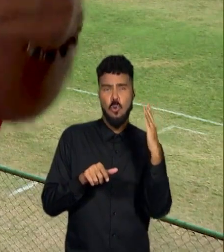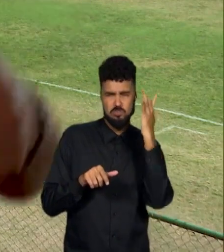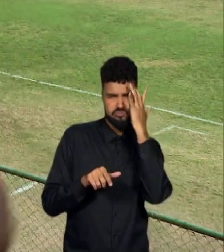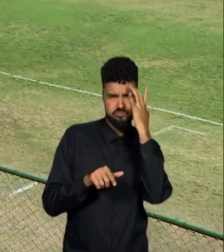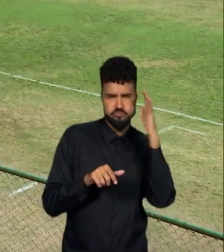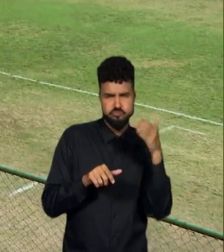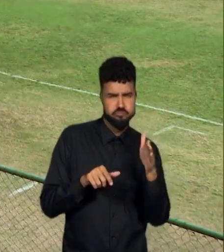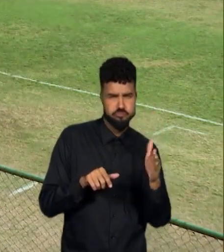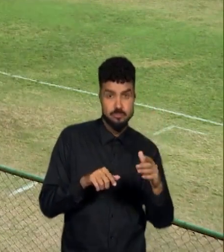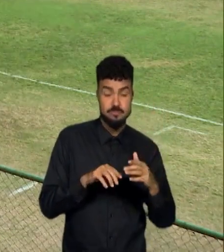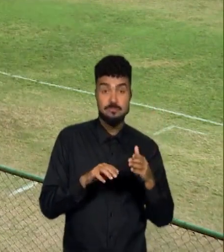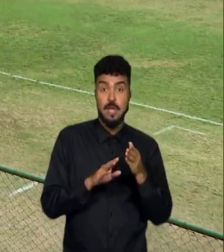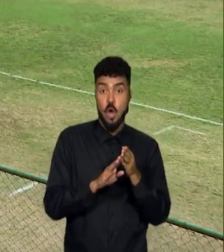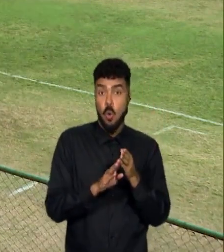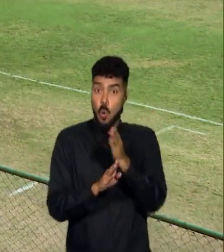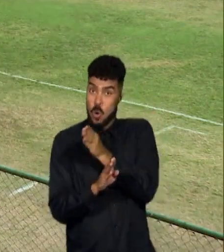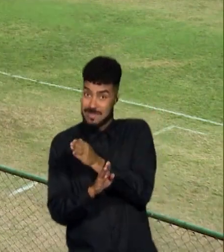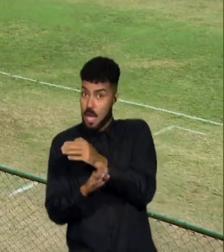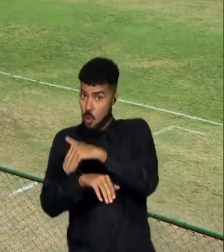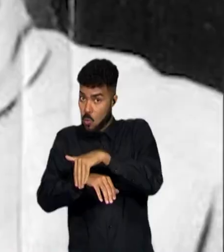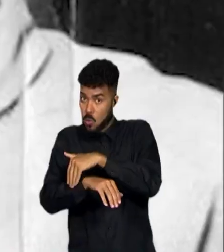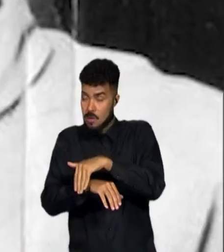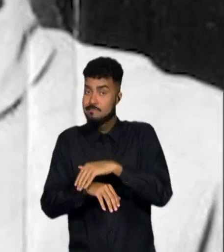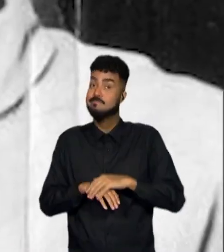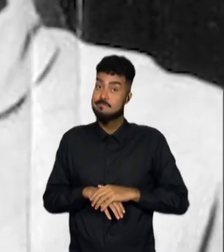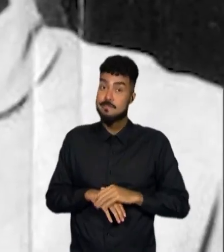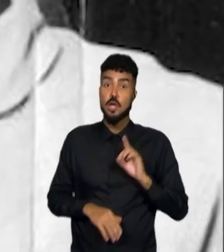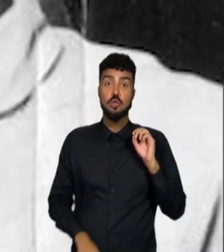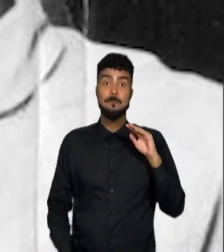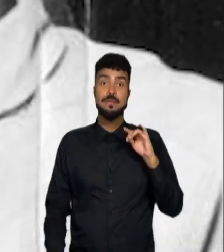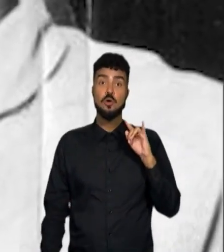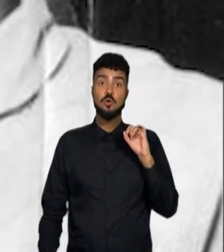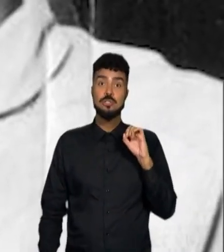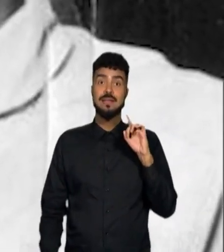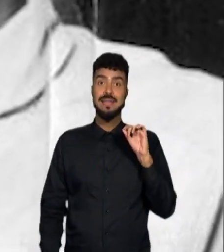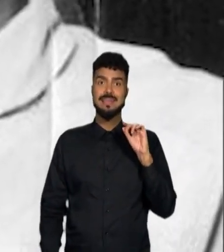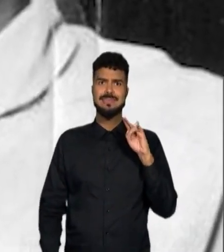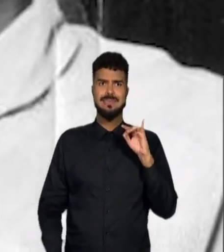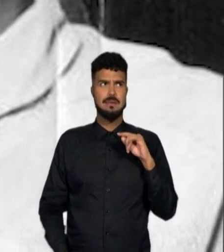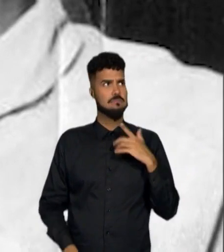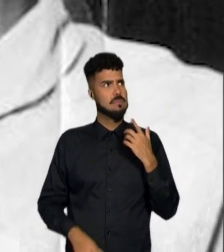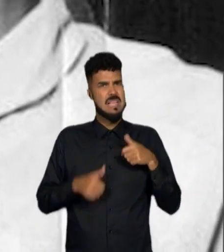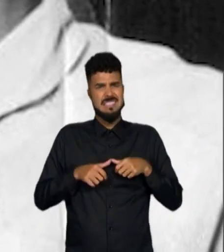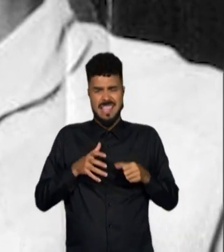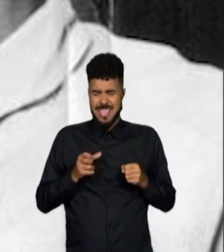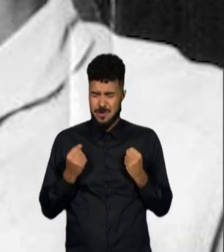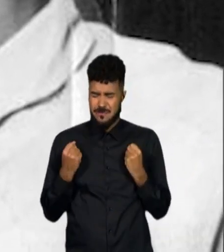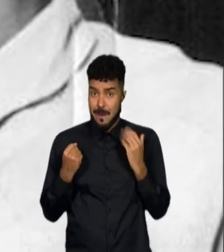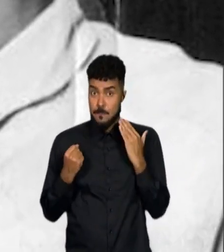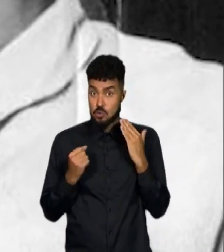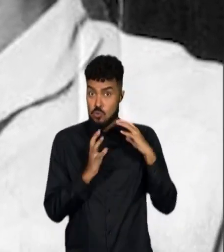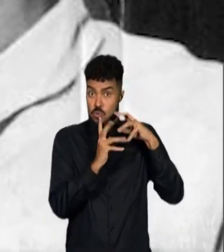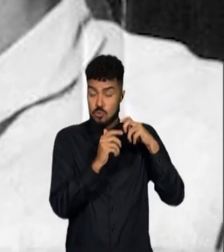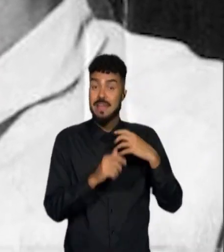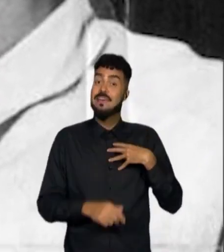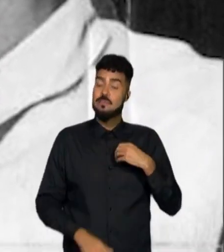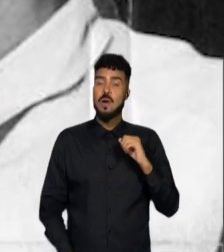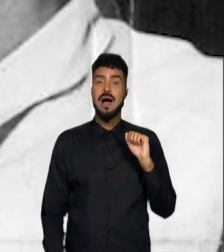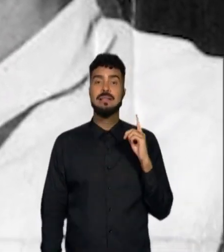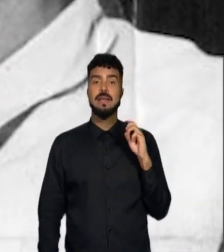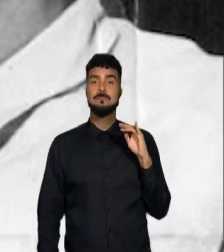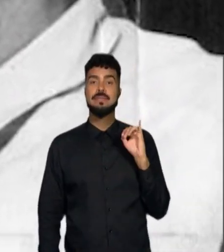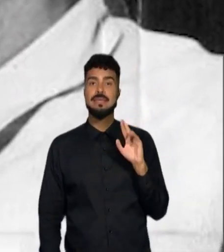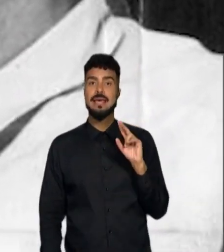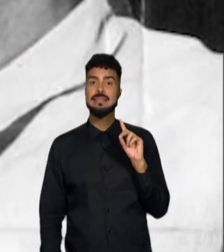trás, a outra rua, morava apenas Domingos da Guia, um dos maiores zagueiros do mundo, e o filho Ademir da Guia, que jogou